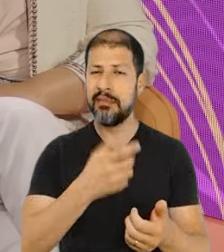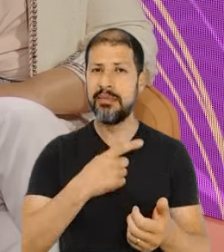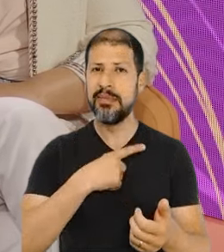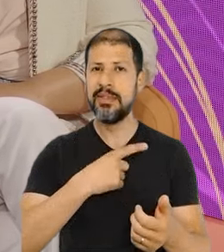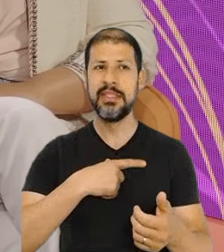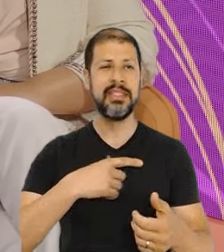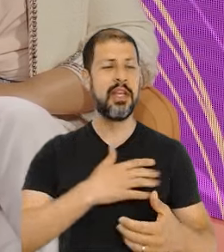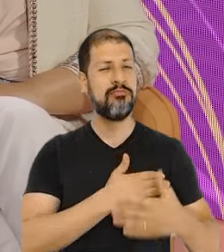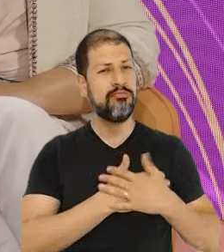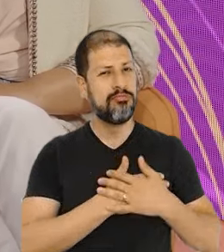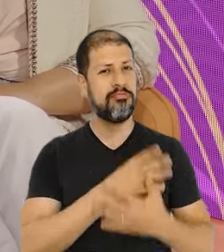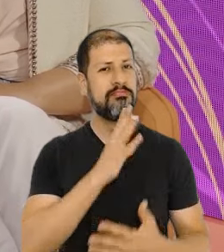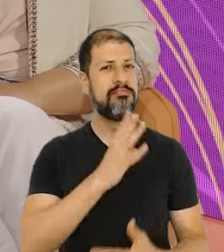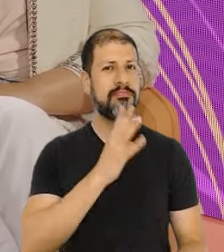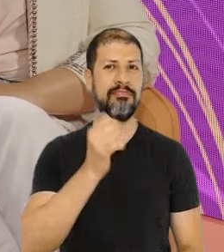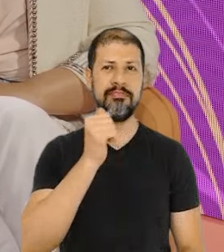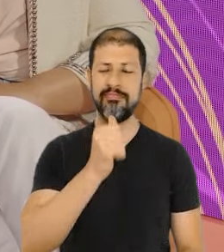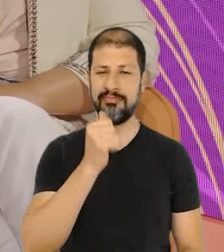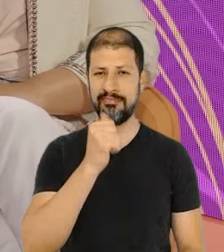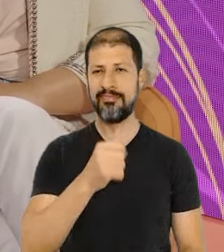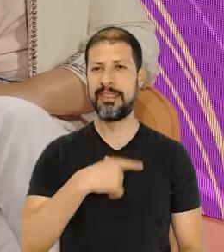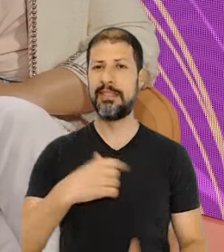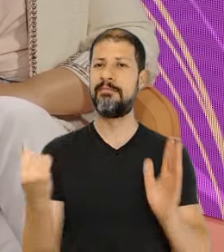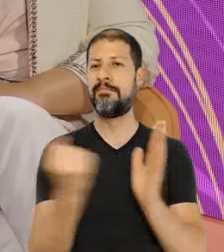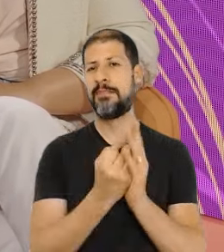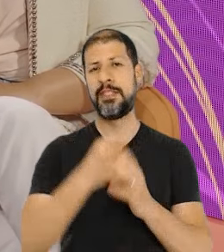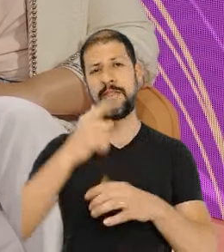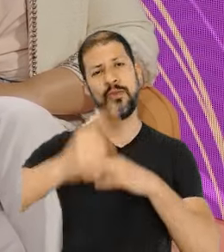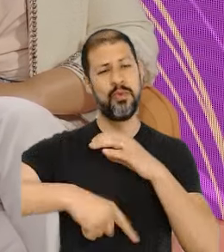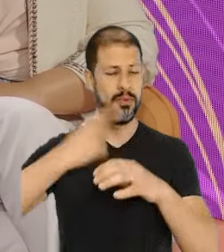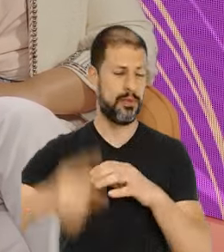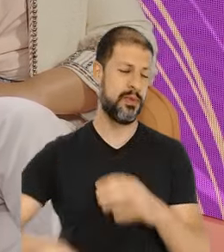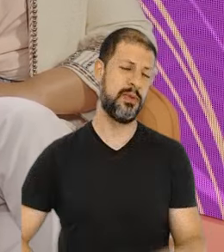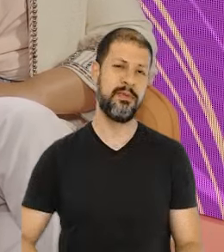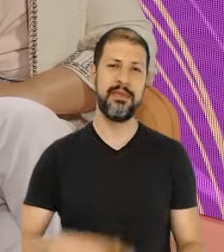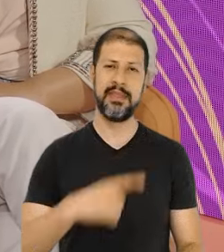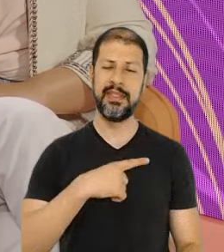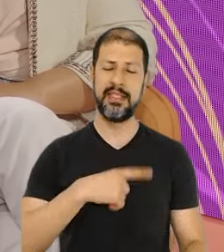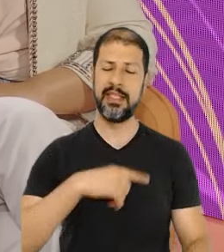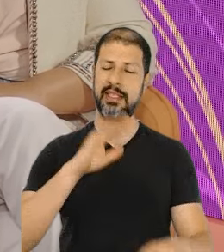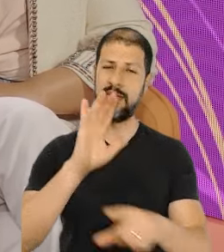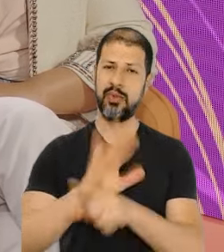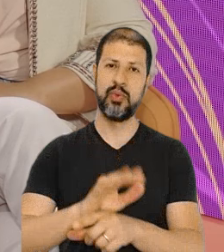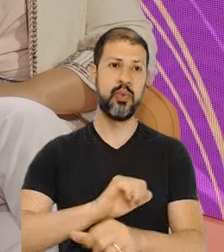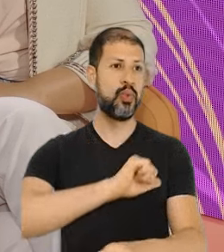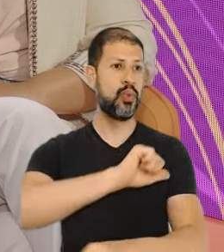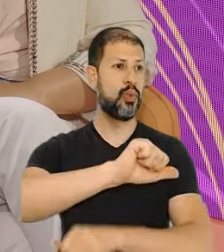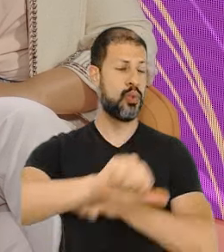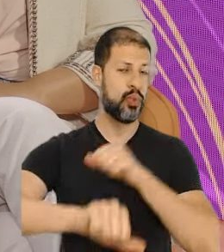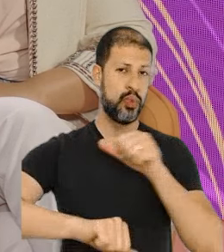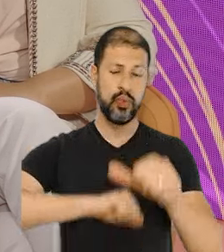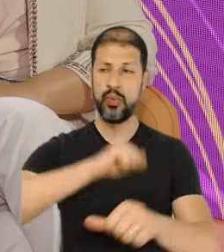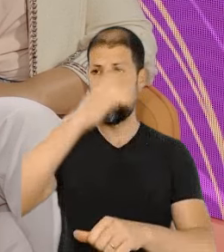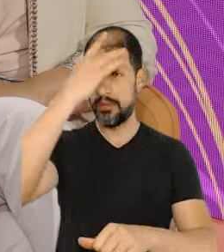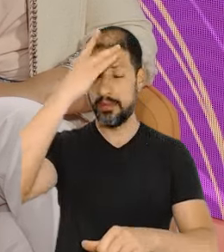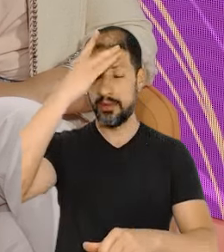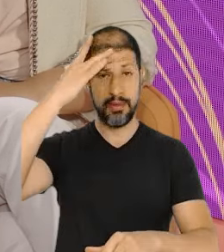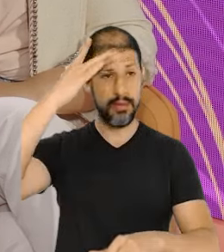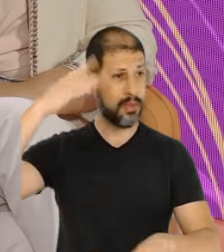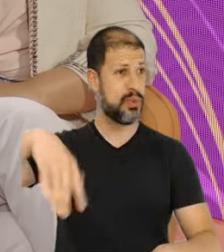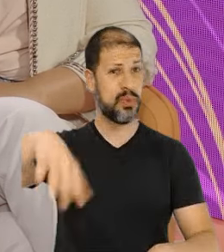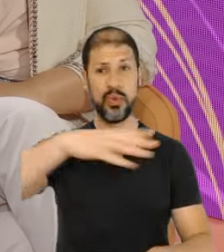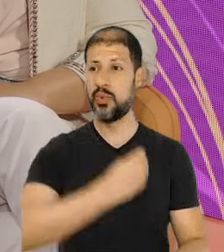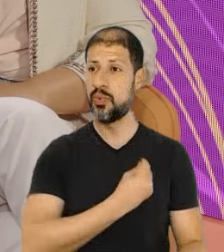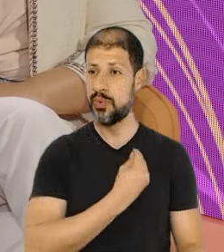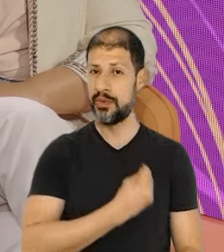conhecendo mulheres que estão deixando a sua marca no mundo que tão transformando a vida das pessoas né Não